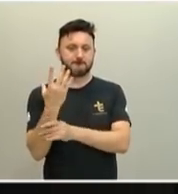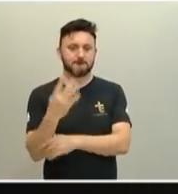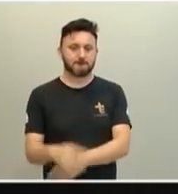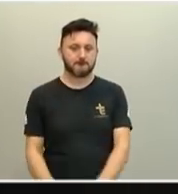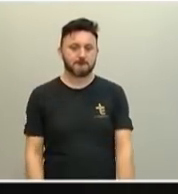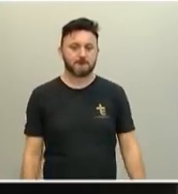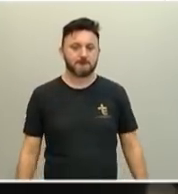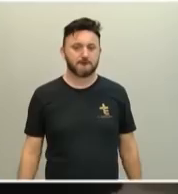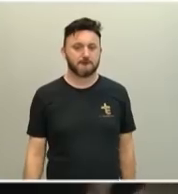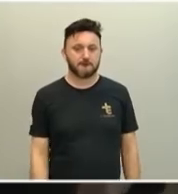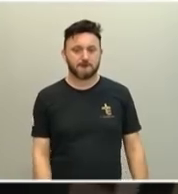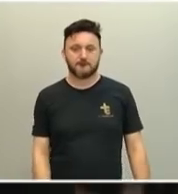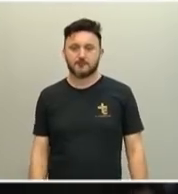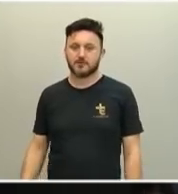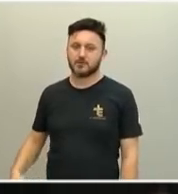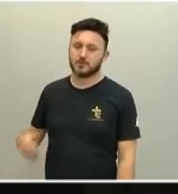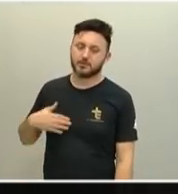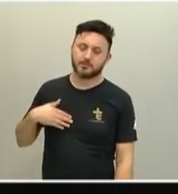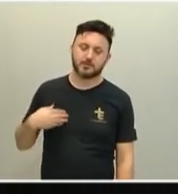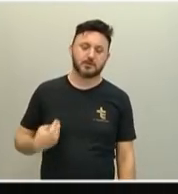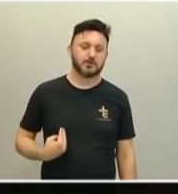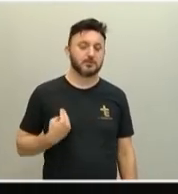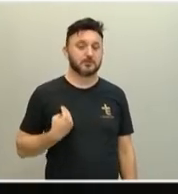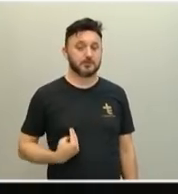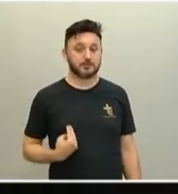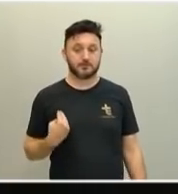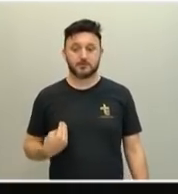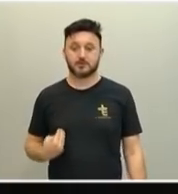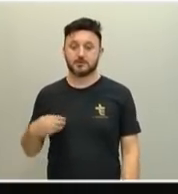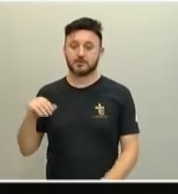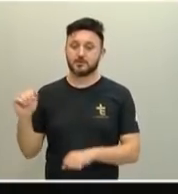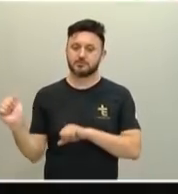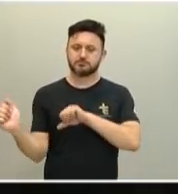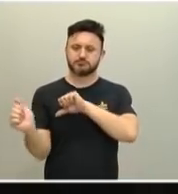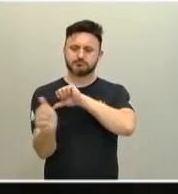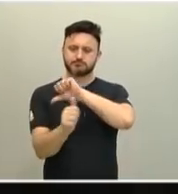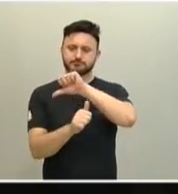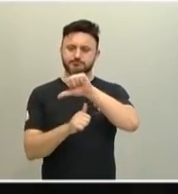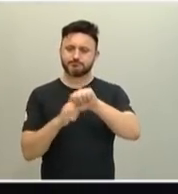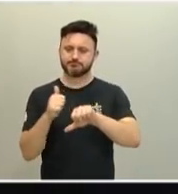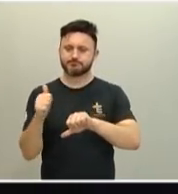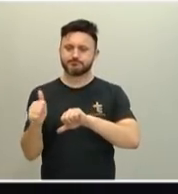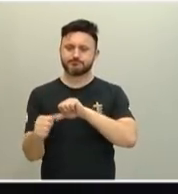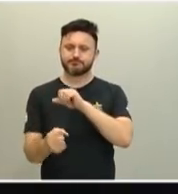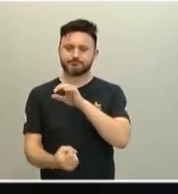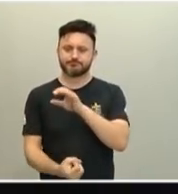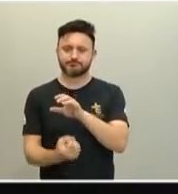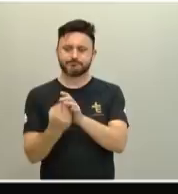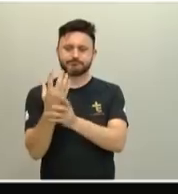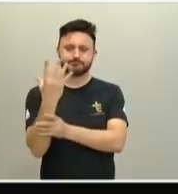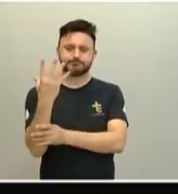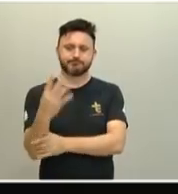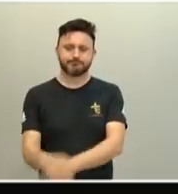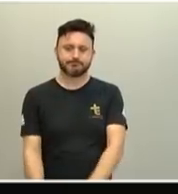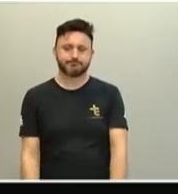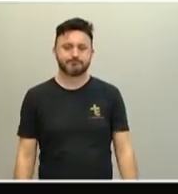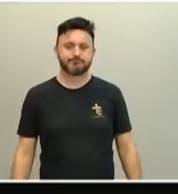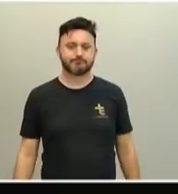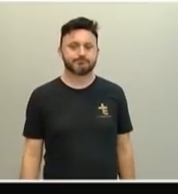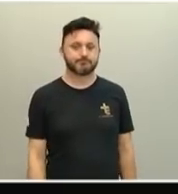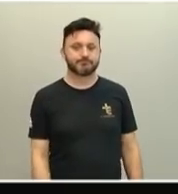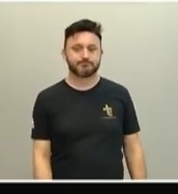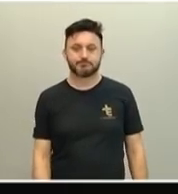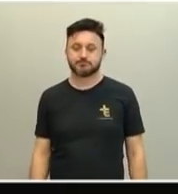florirá. Creia, acredita. O seu deserto florirá. Minha querida, o seu deserto